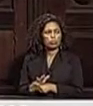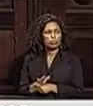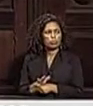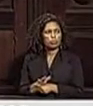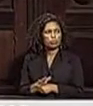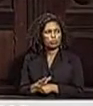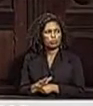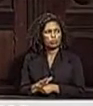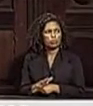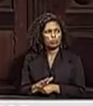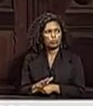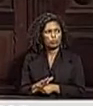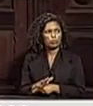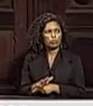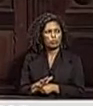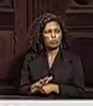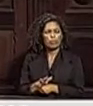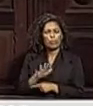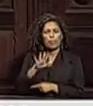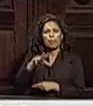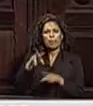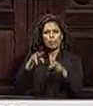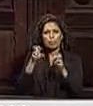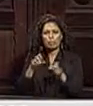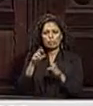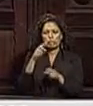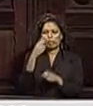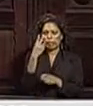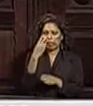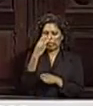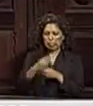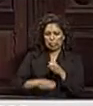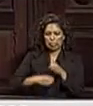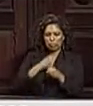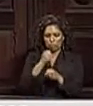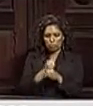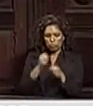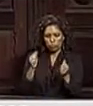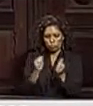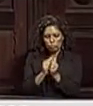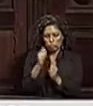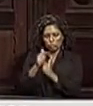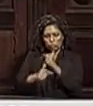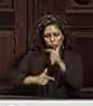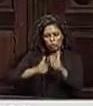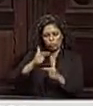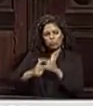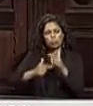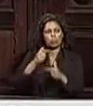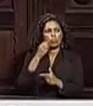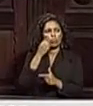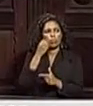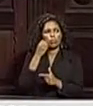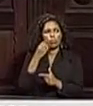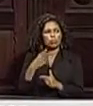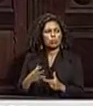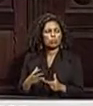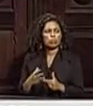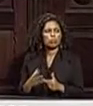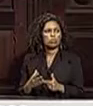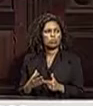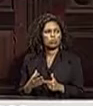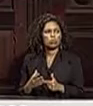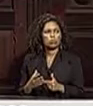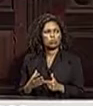é? Mas tem sido, nesses 3 anos, uma boa experiência de trabalho, não é? Presidir a Comissão de Economia